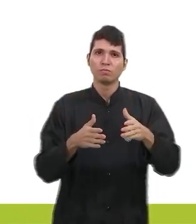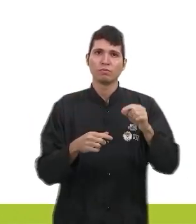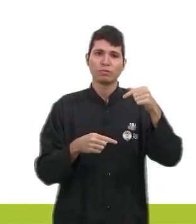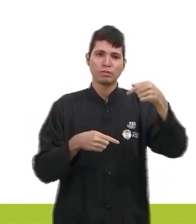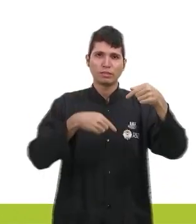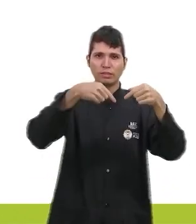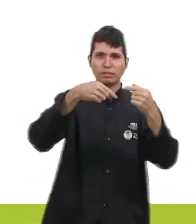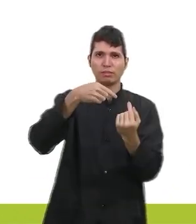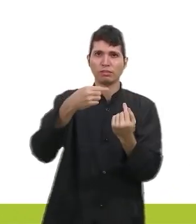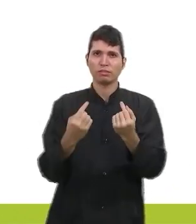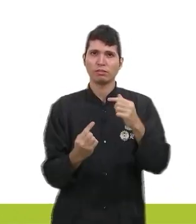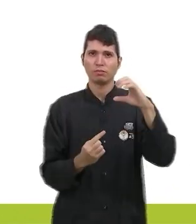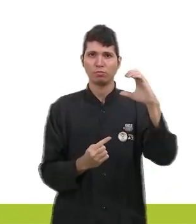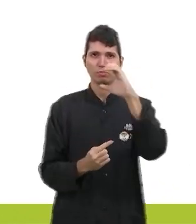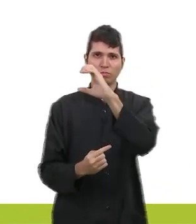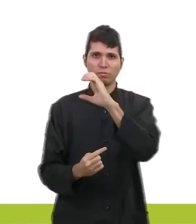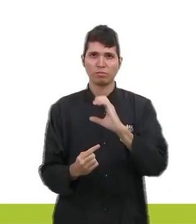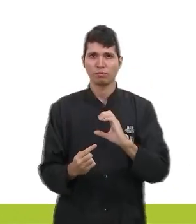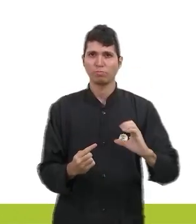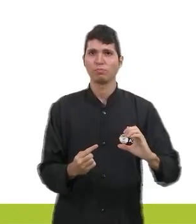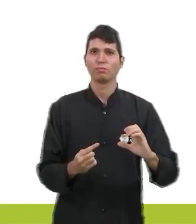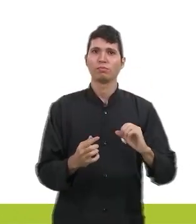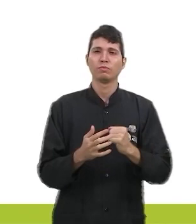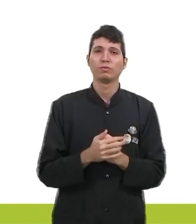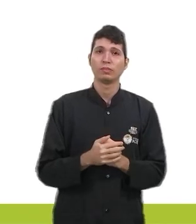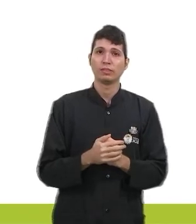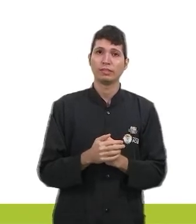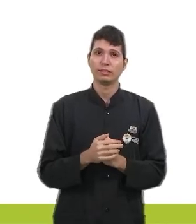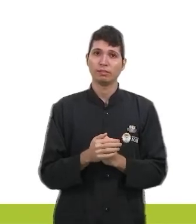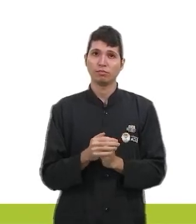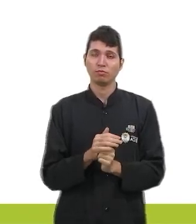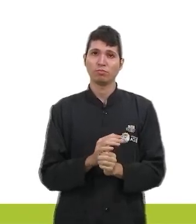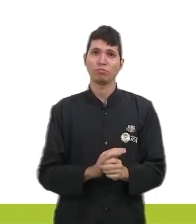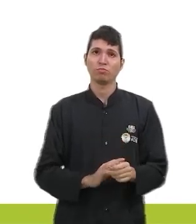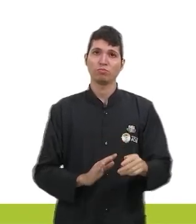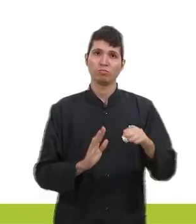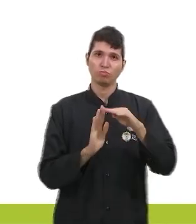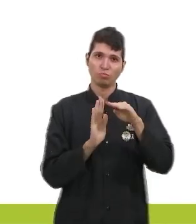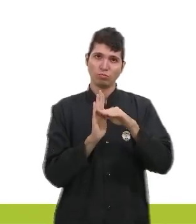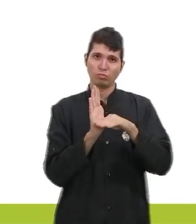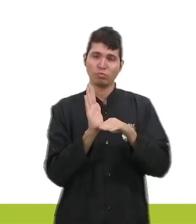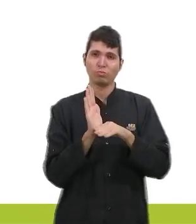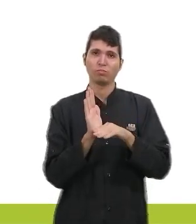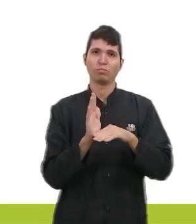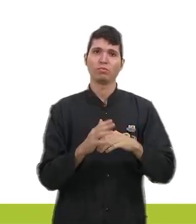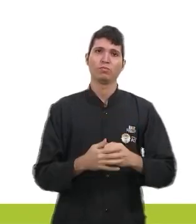cadeias carbônicas, tá? E as suas especialidades.